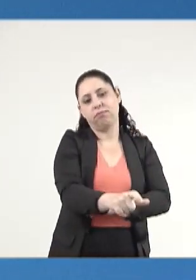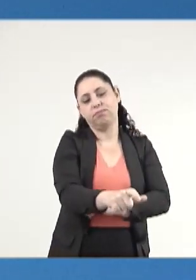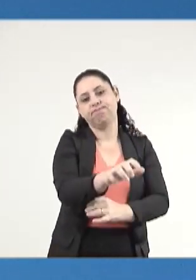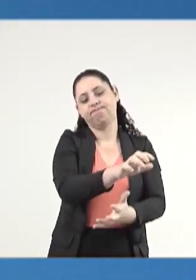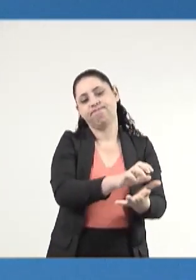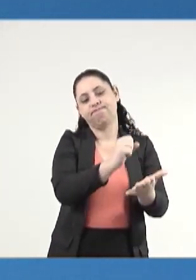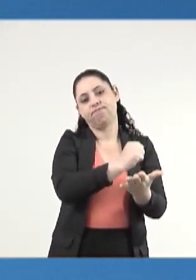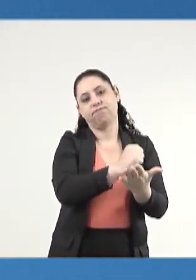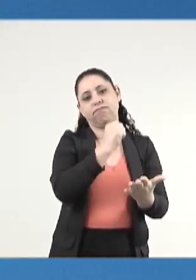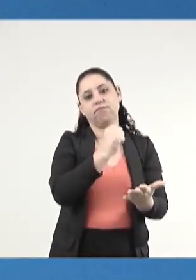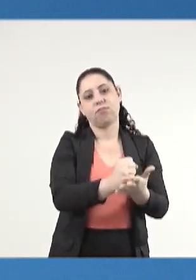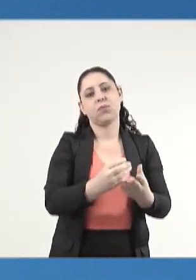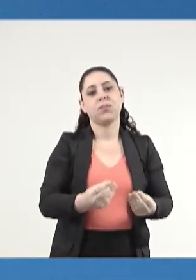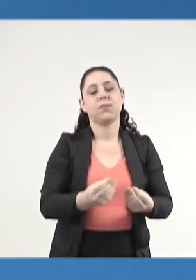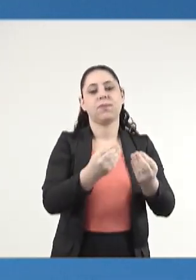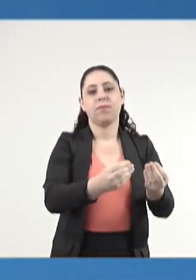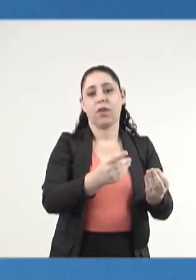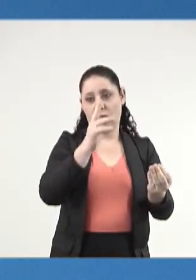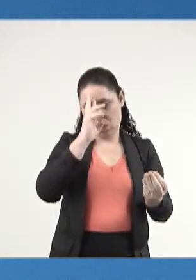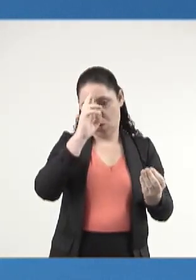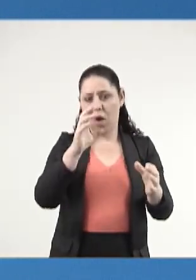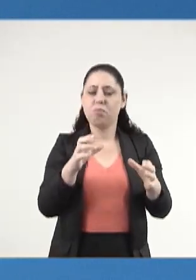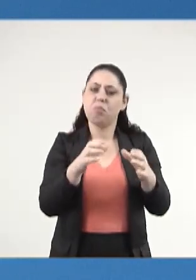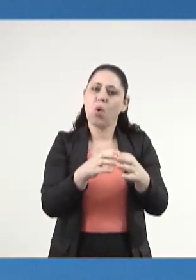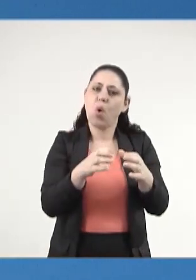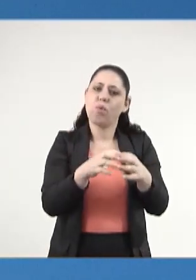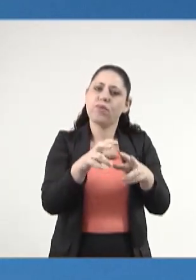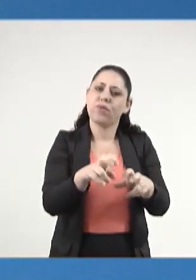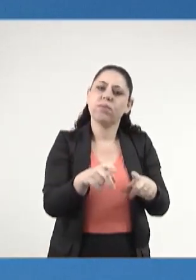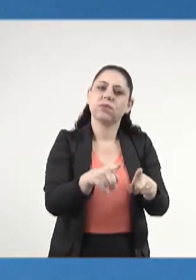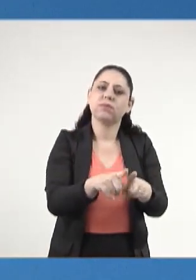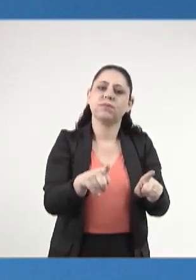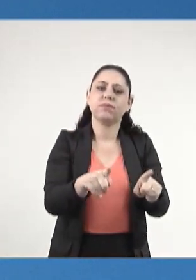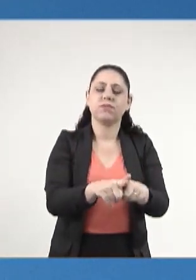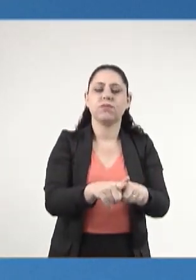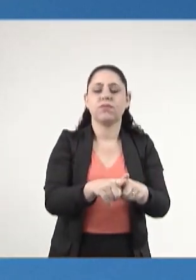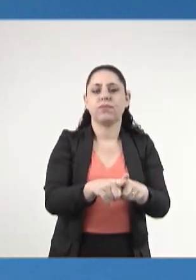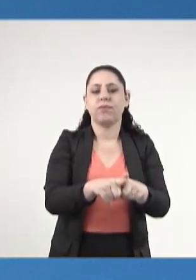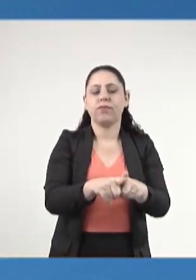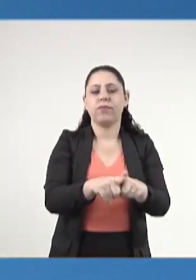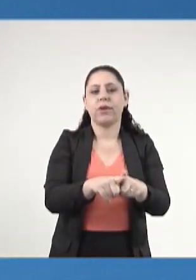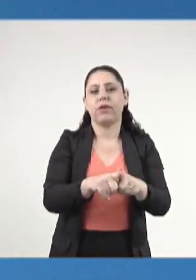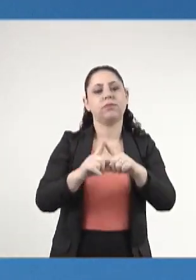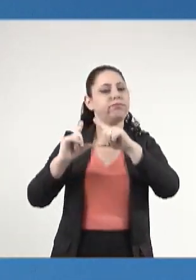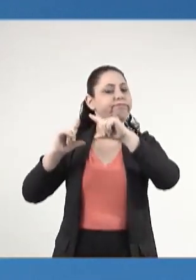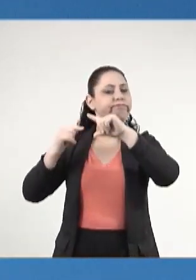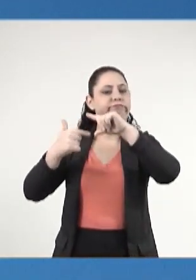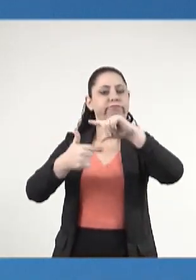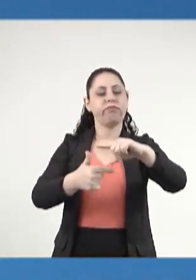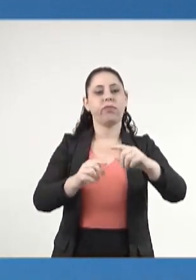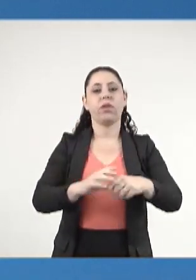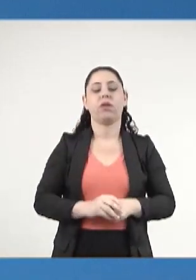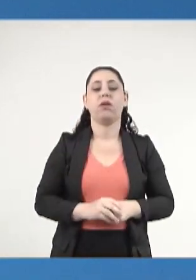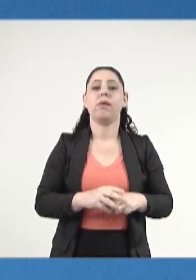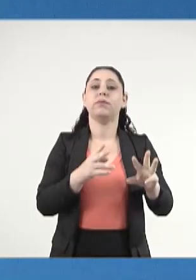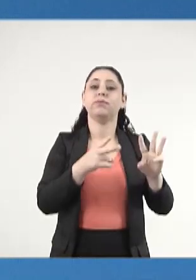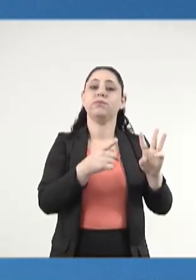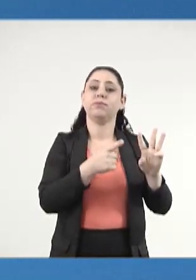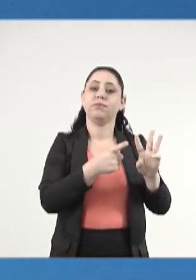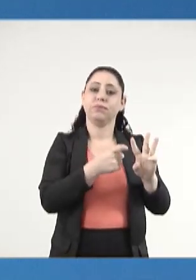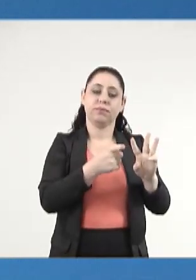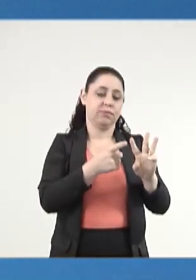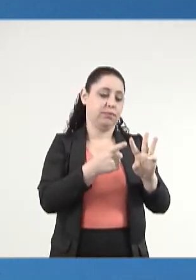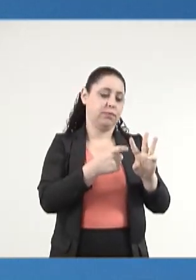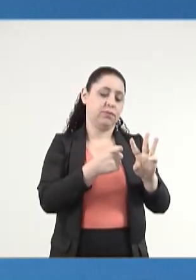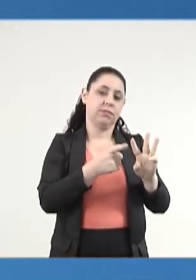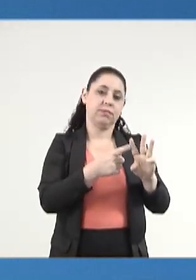reforma agrária, os pequenos produtores da agricultura familiar tradicional, os povos